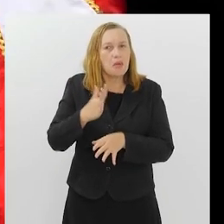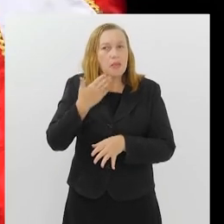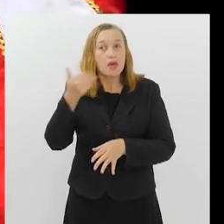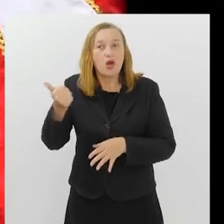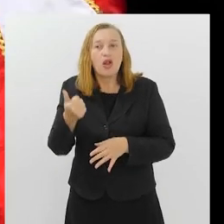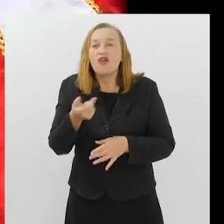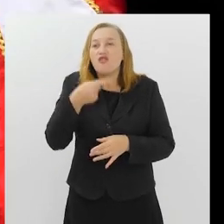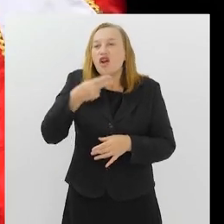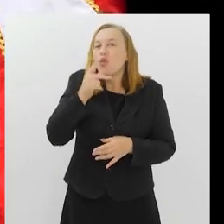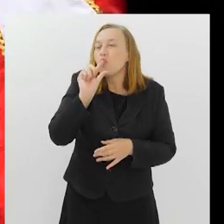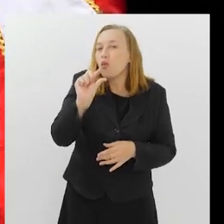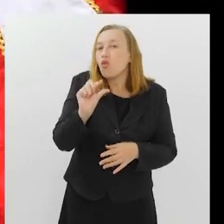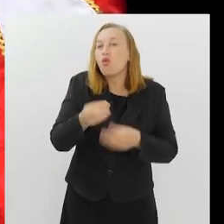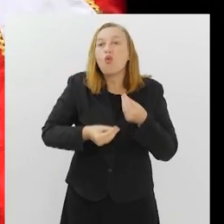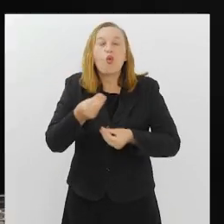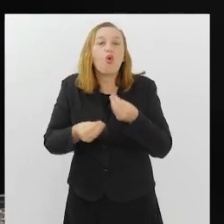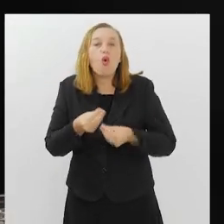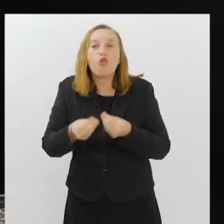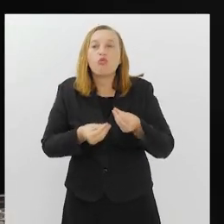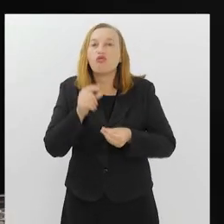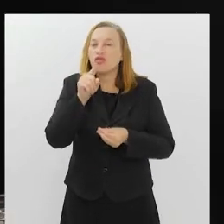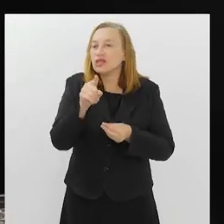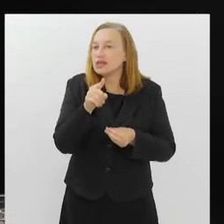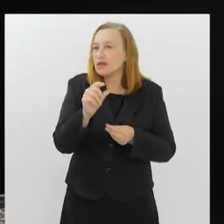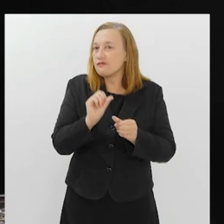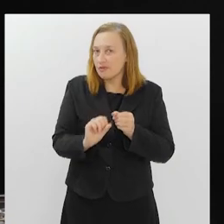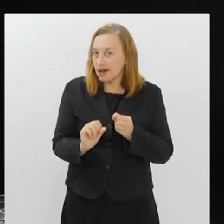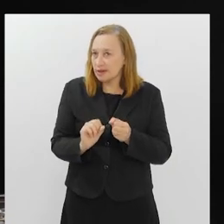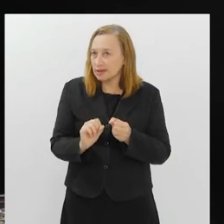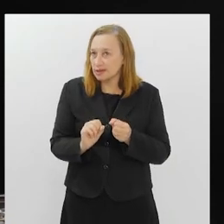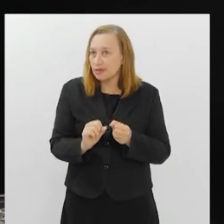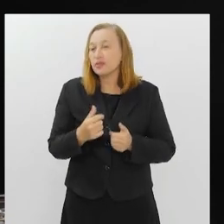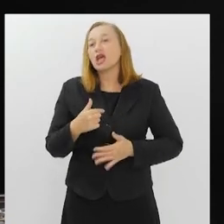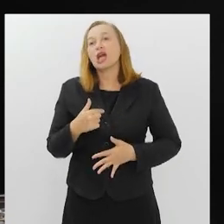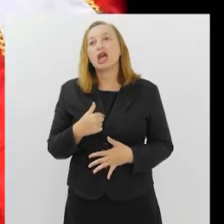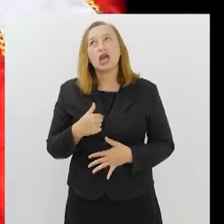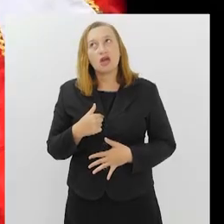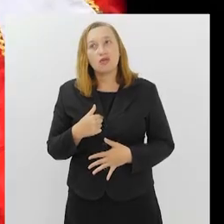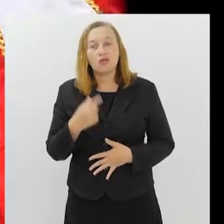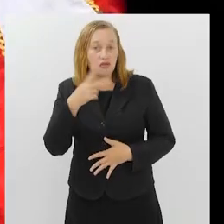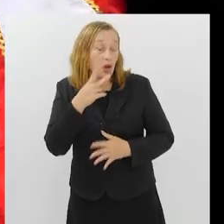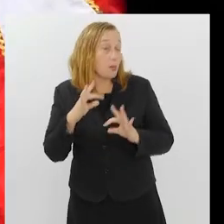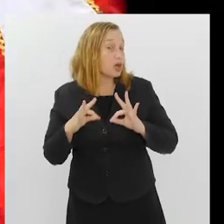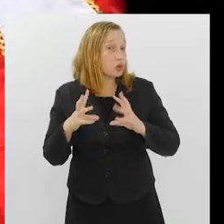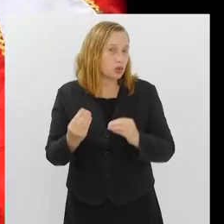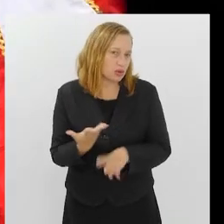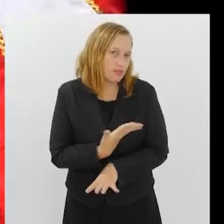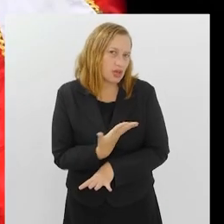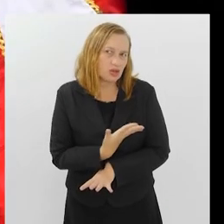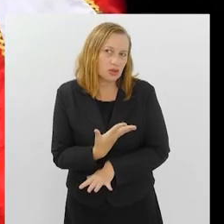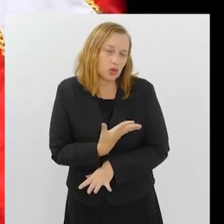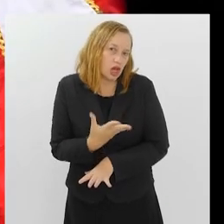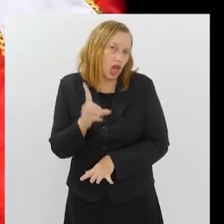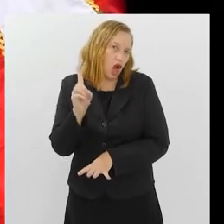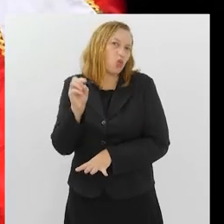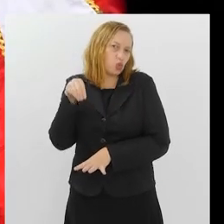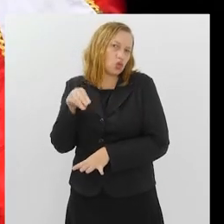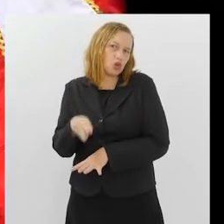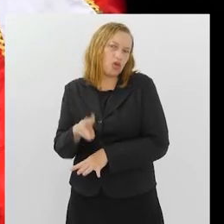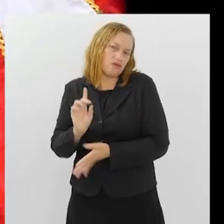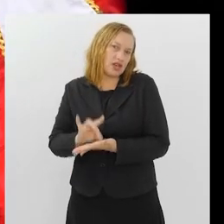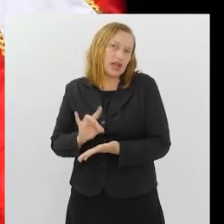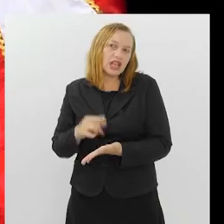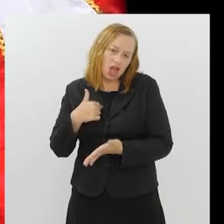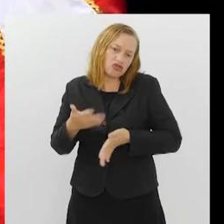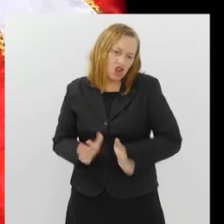né? Fala um pouco de como que você faz essa tua. Eu falo para todo mundo, todos os meus amigos, que é um dom